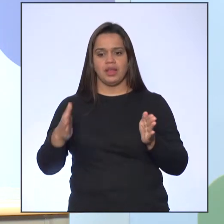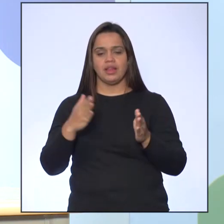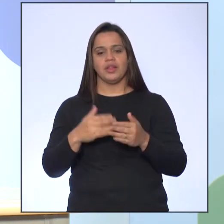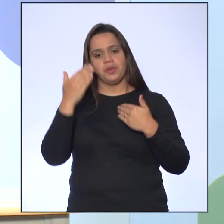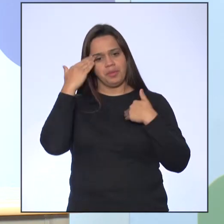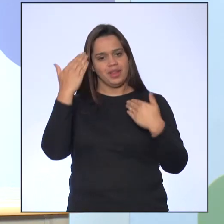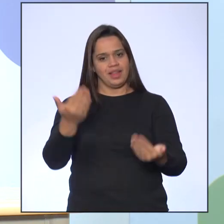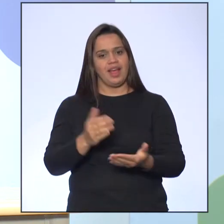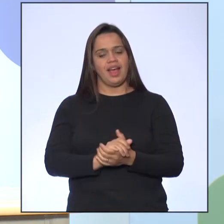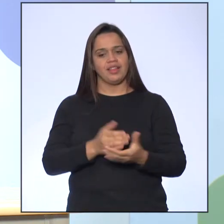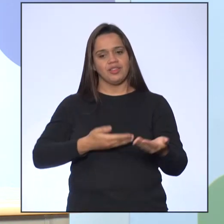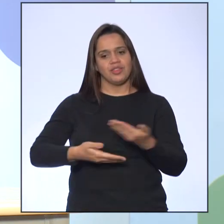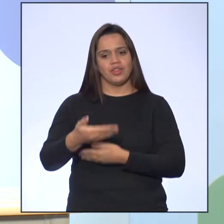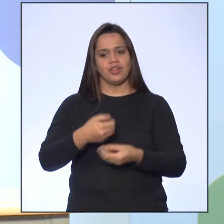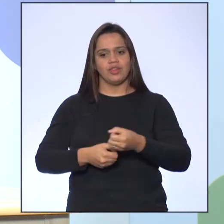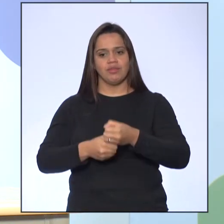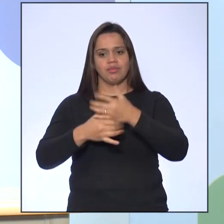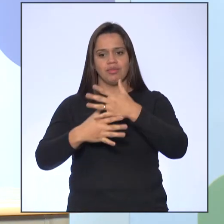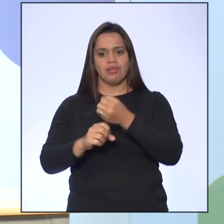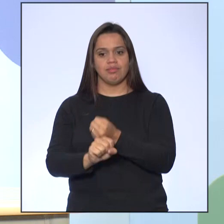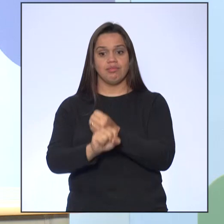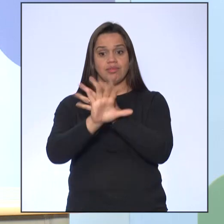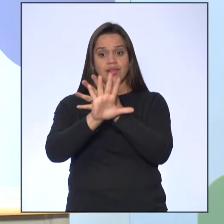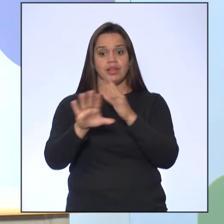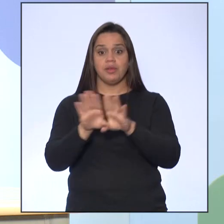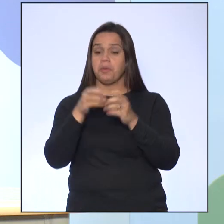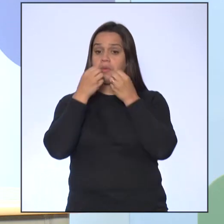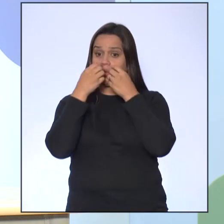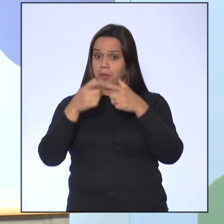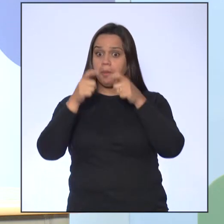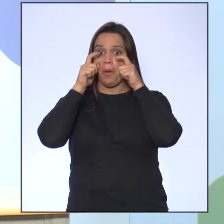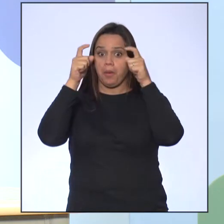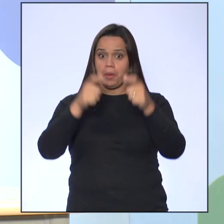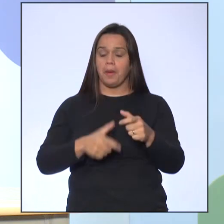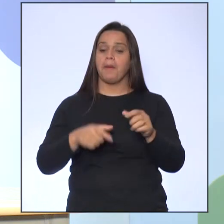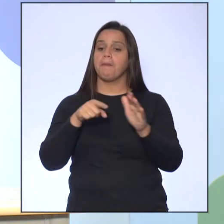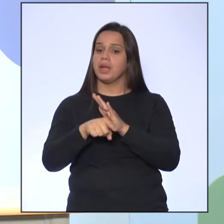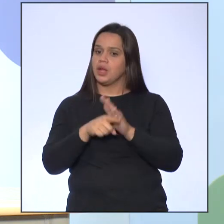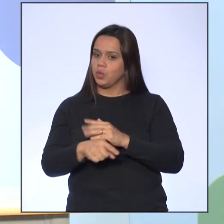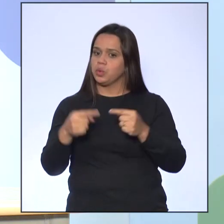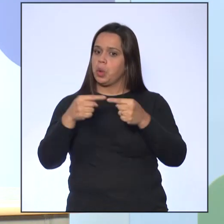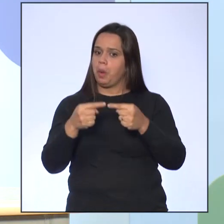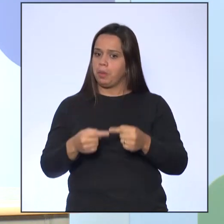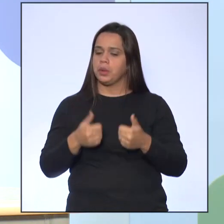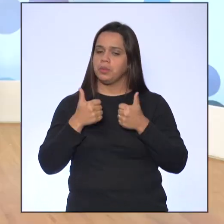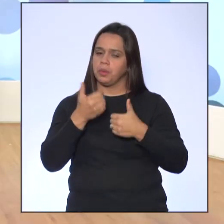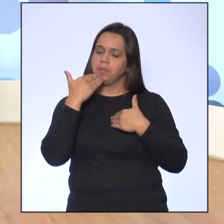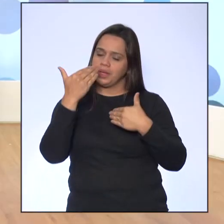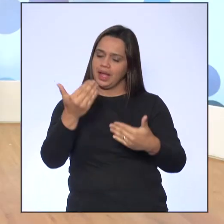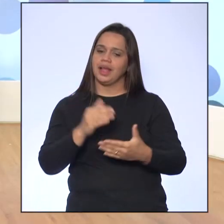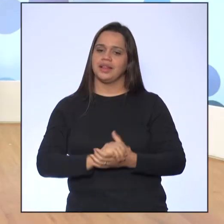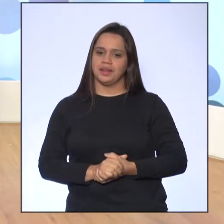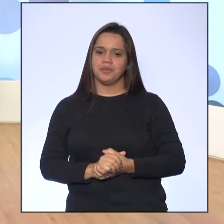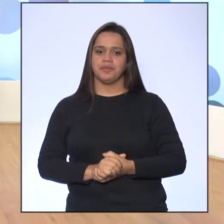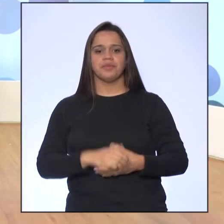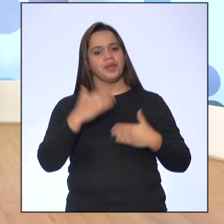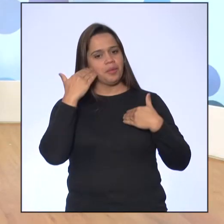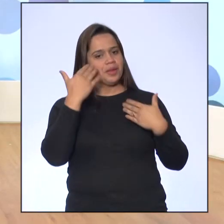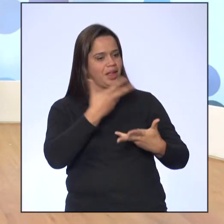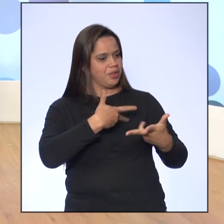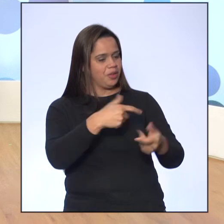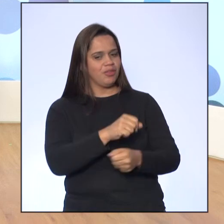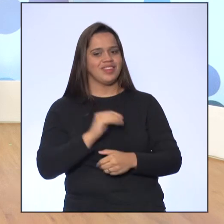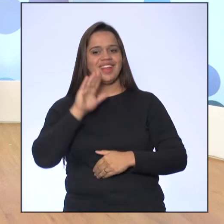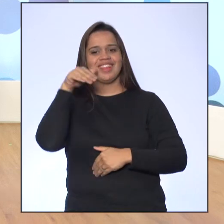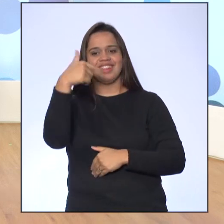Muito obrigada aí pelas interações no chat. Foi bem interessante, perguntas muito pertinentes. Muito obrigada, gente. Obrigada pelo convite e